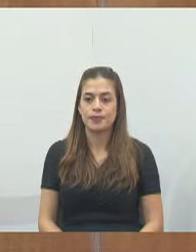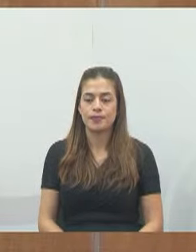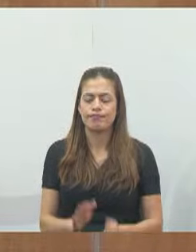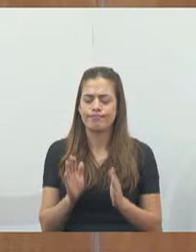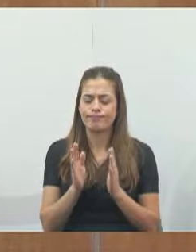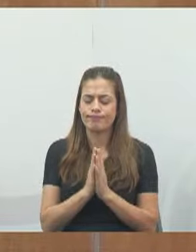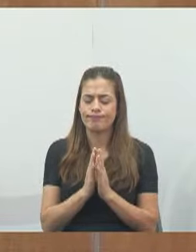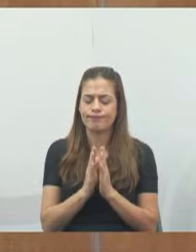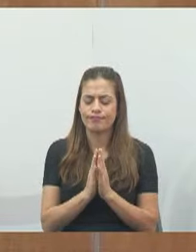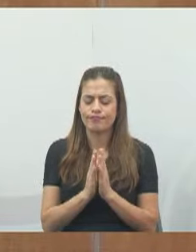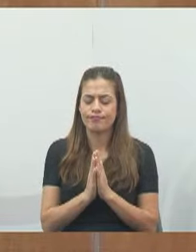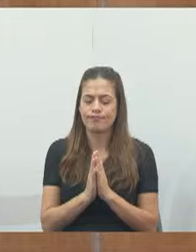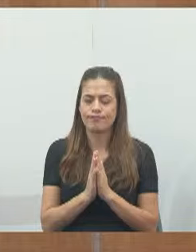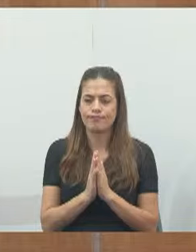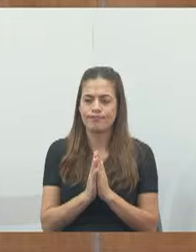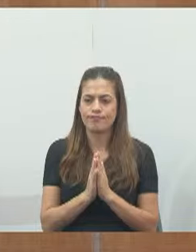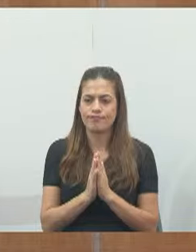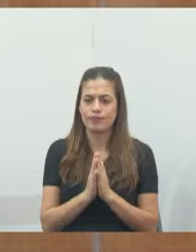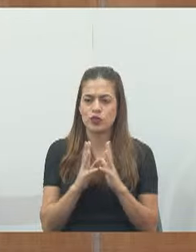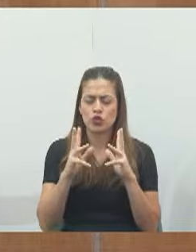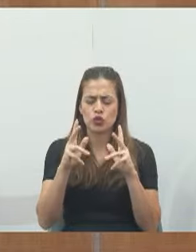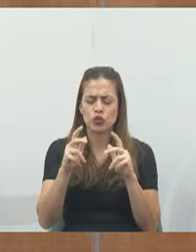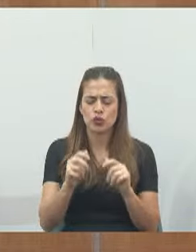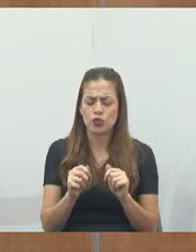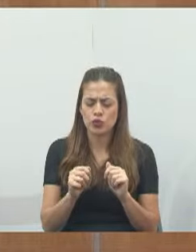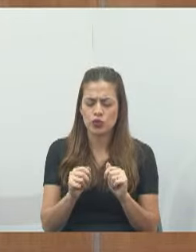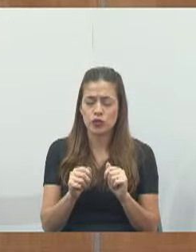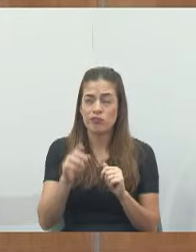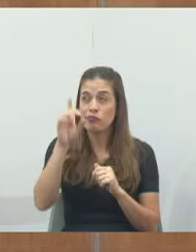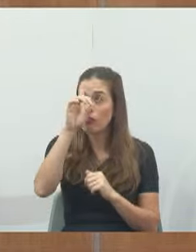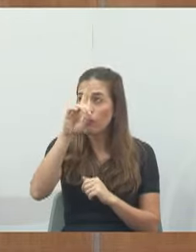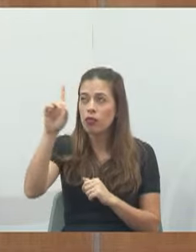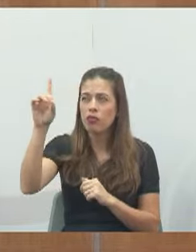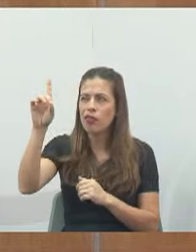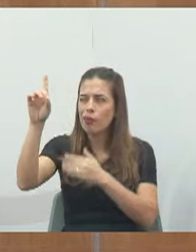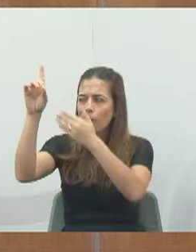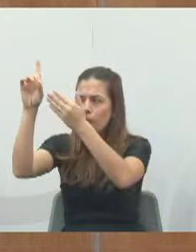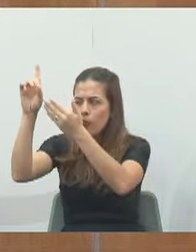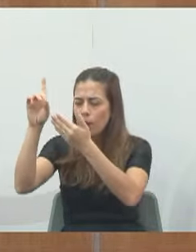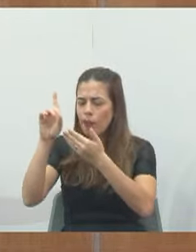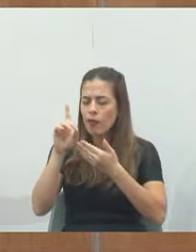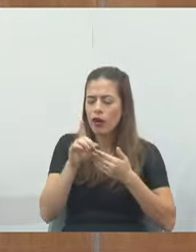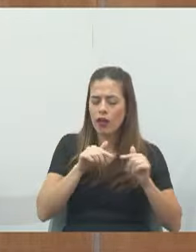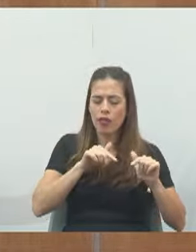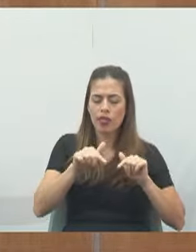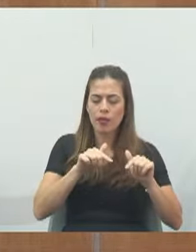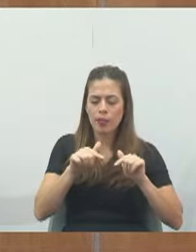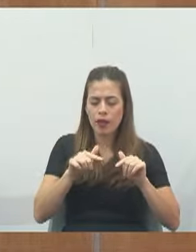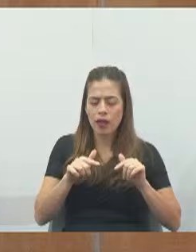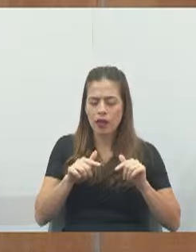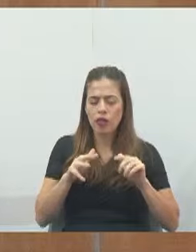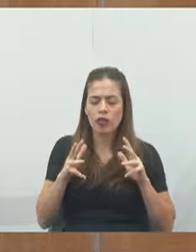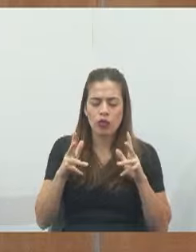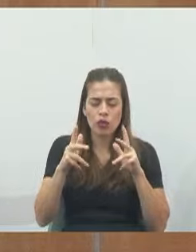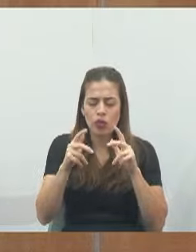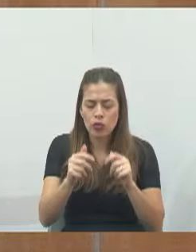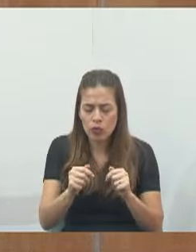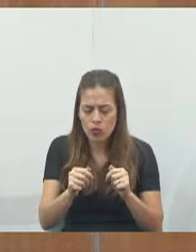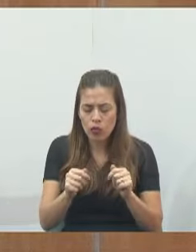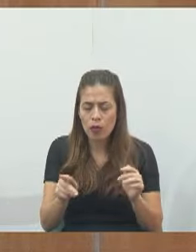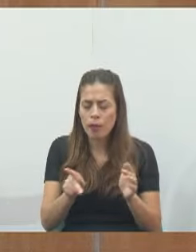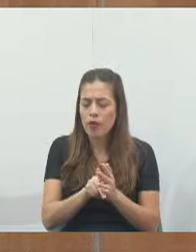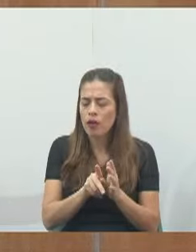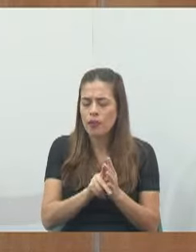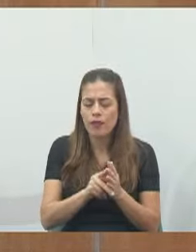Ore como se tudo dependesse de Deus e trabalhe como se tudo dependesse